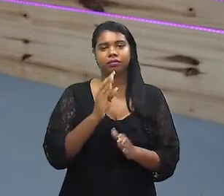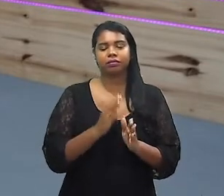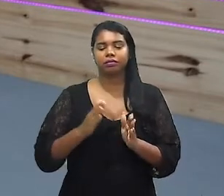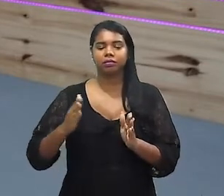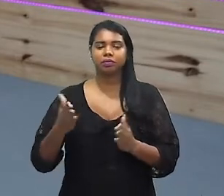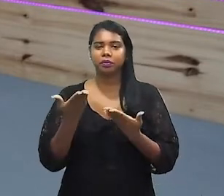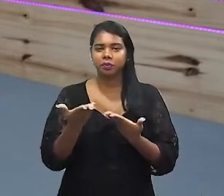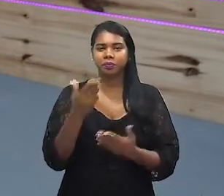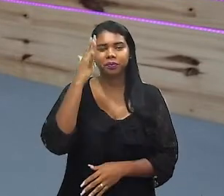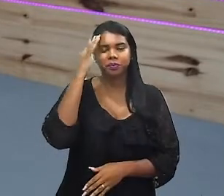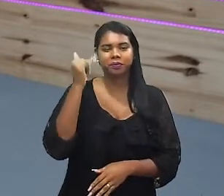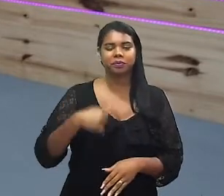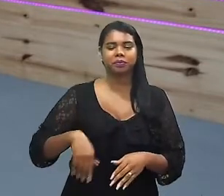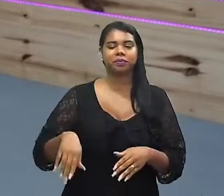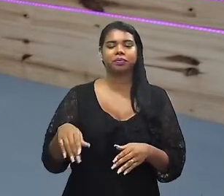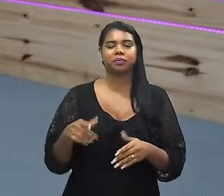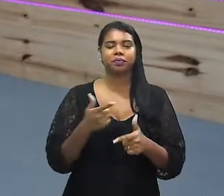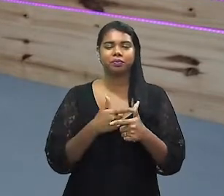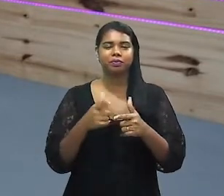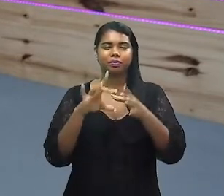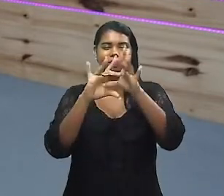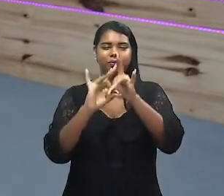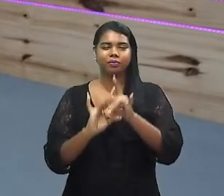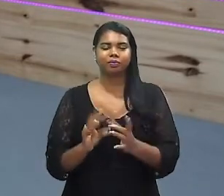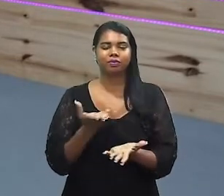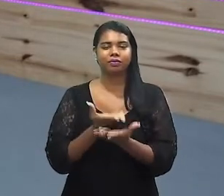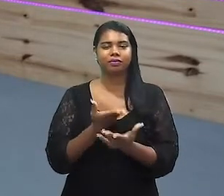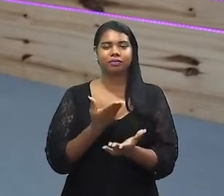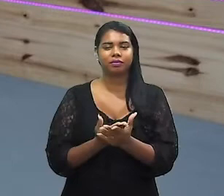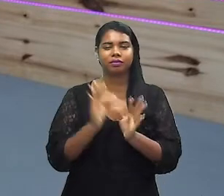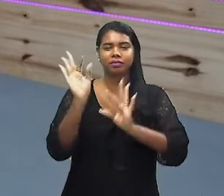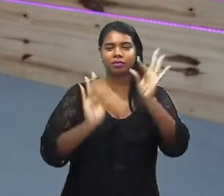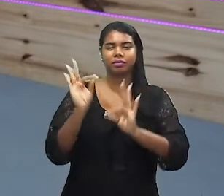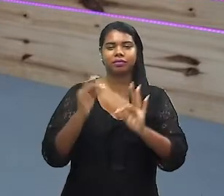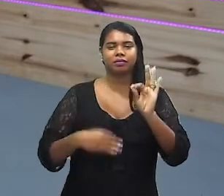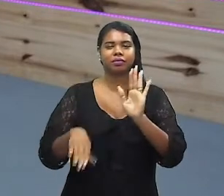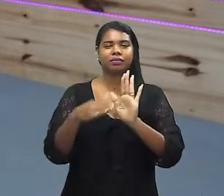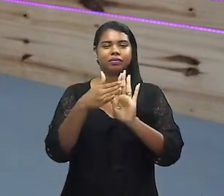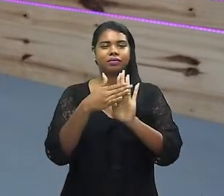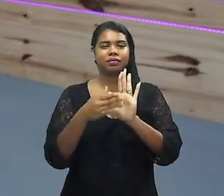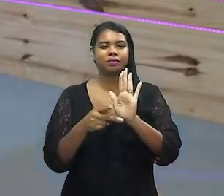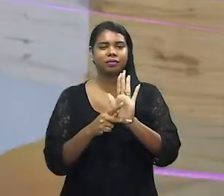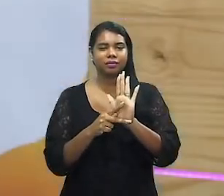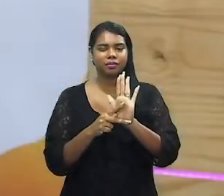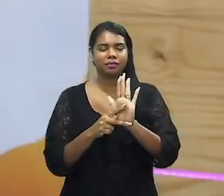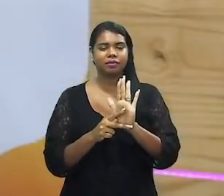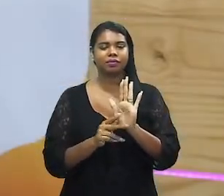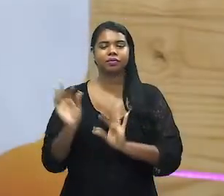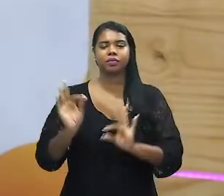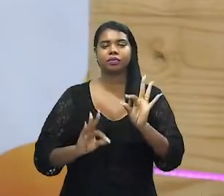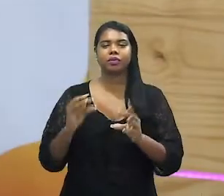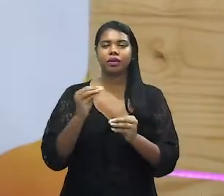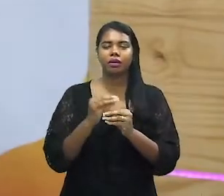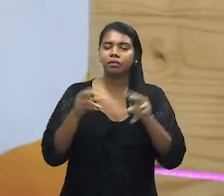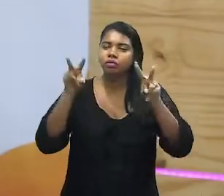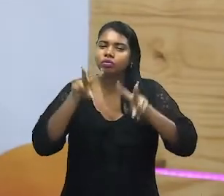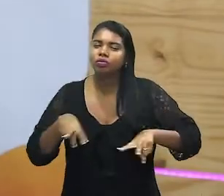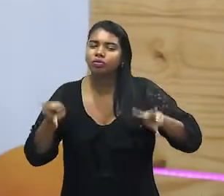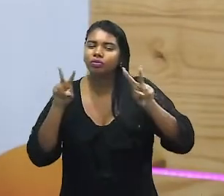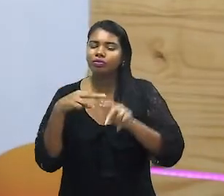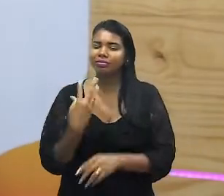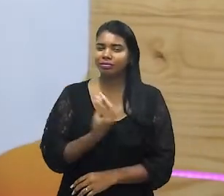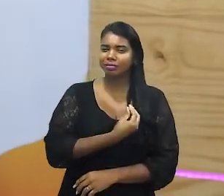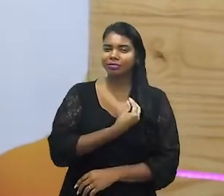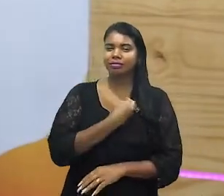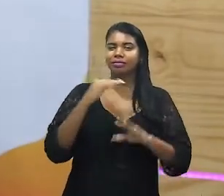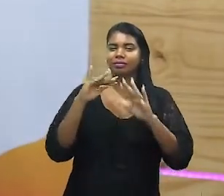Vocês sabem que a divisão aí dos conteúdos, das aulas, do planejamento, não é que vocês vão assistindo e vão vivenciando